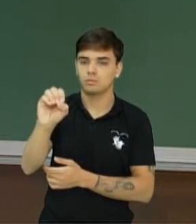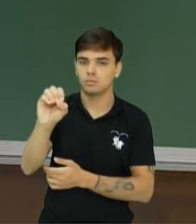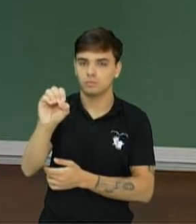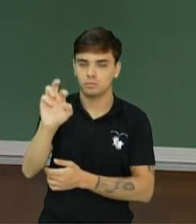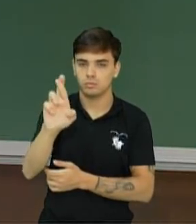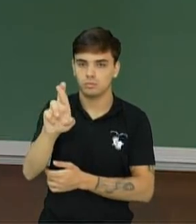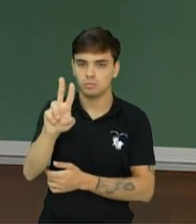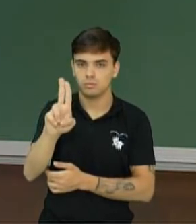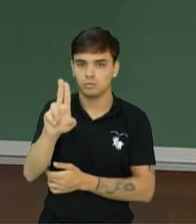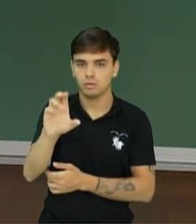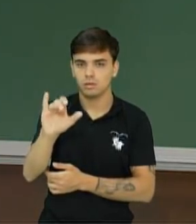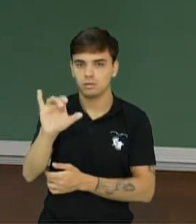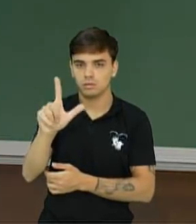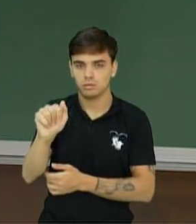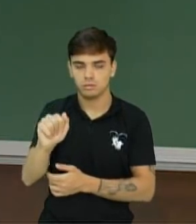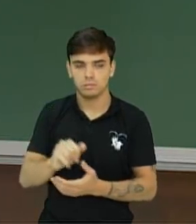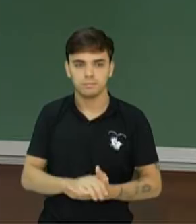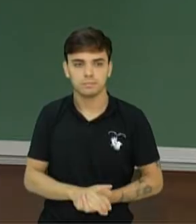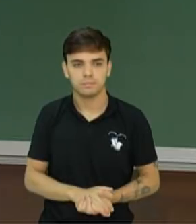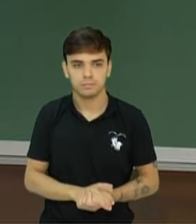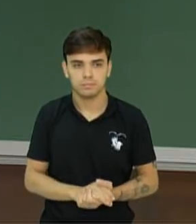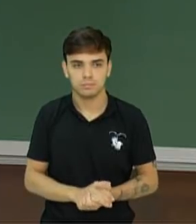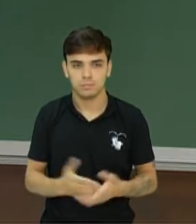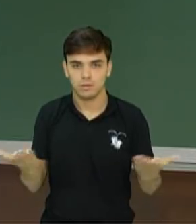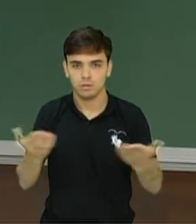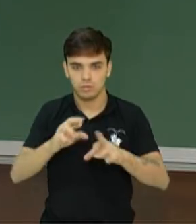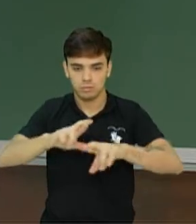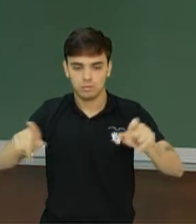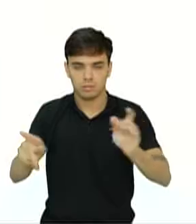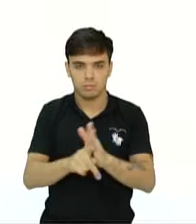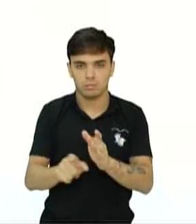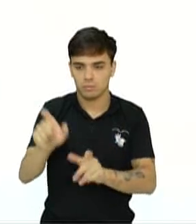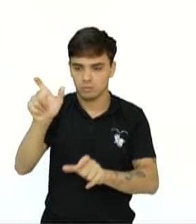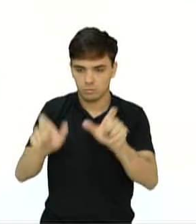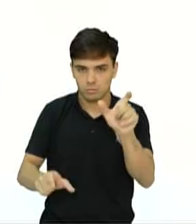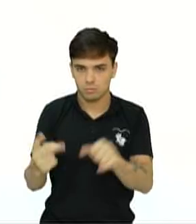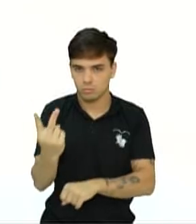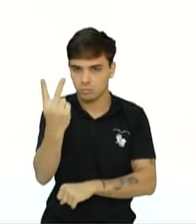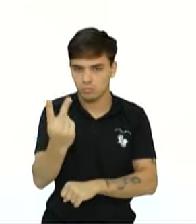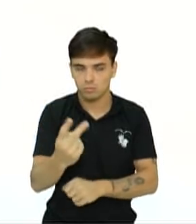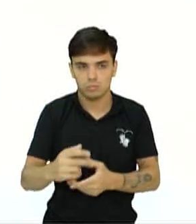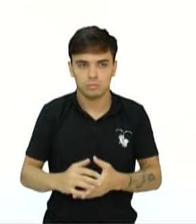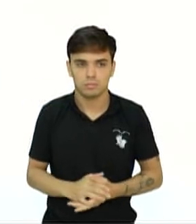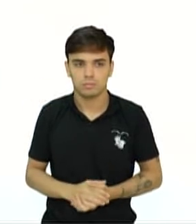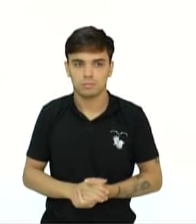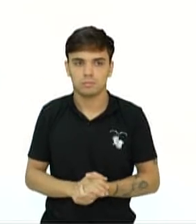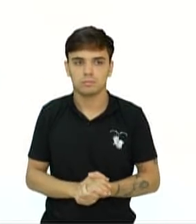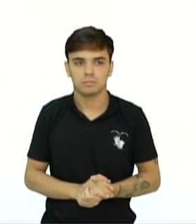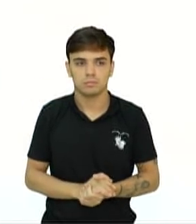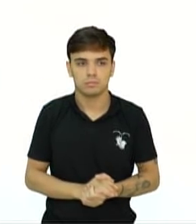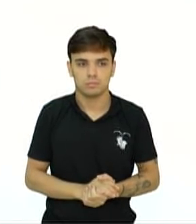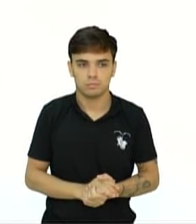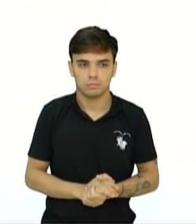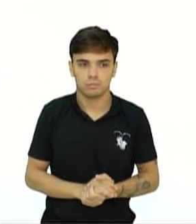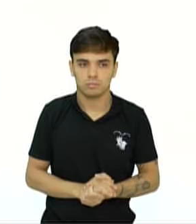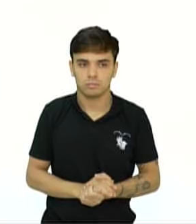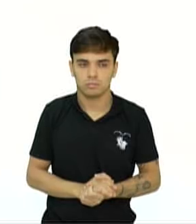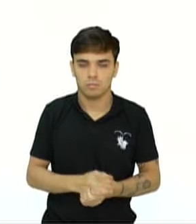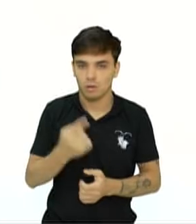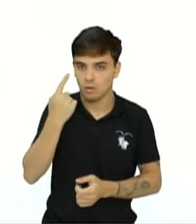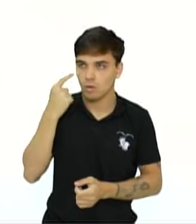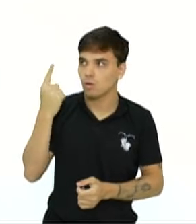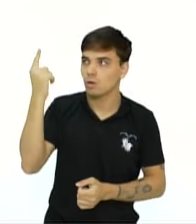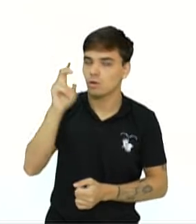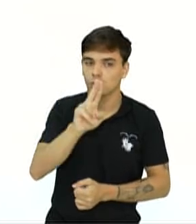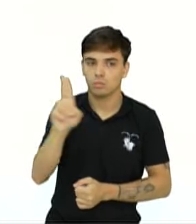timina. Tranquilo? Olha as diferenças entre as duas lá. Ó. Citosina, guanina, adenina e uracila.